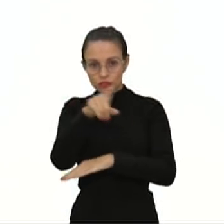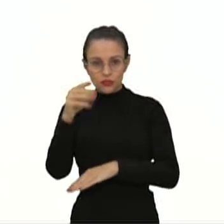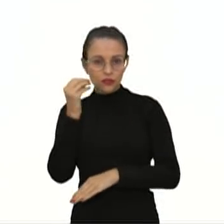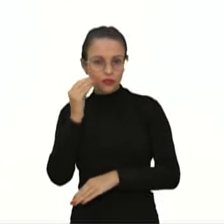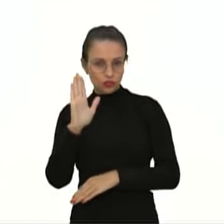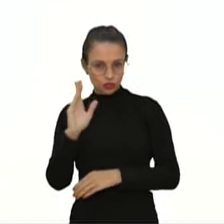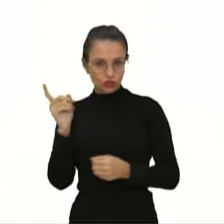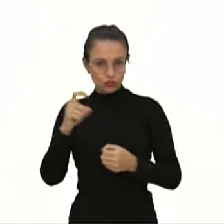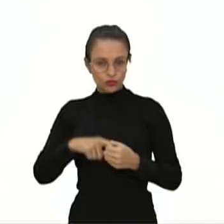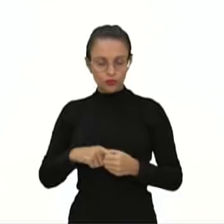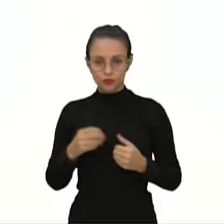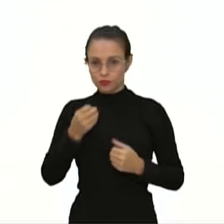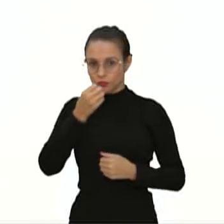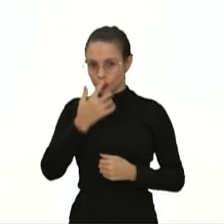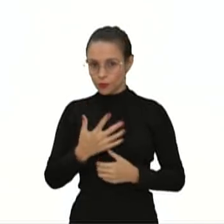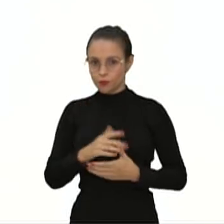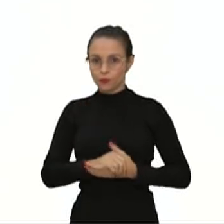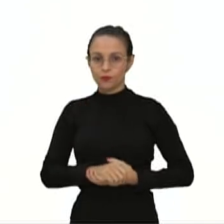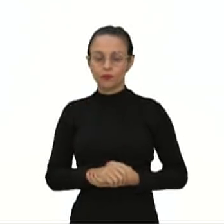já retorna, tá bom?